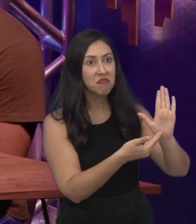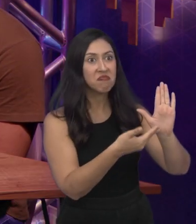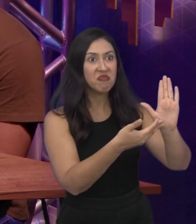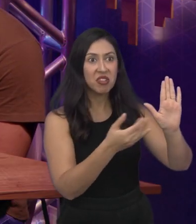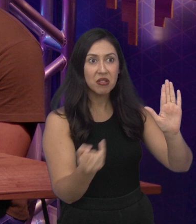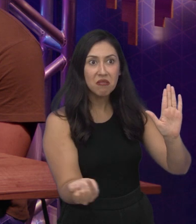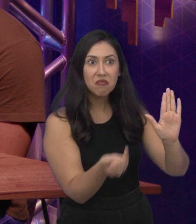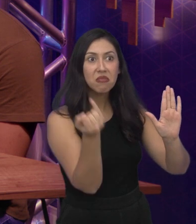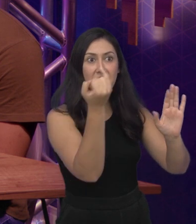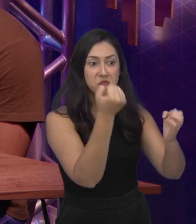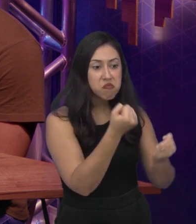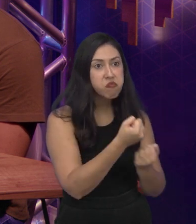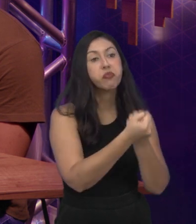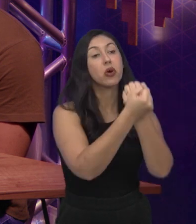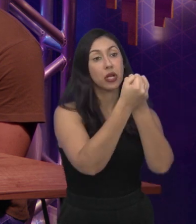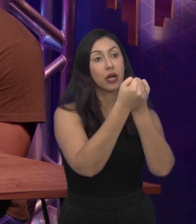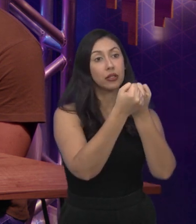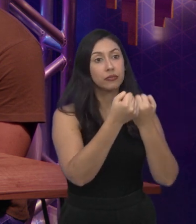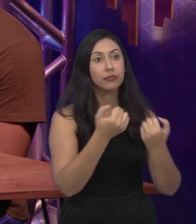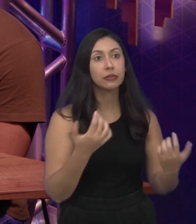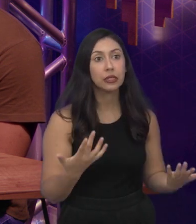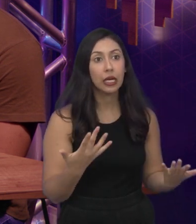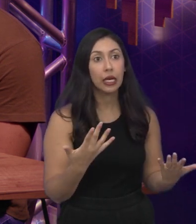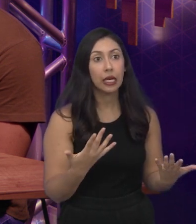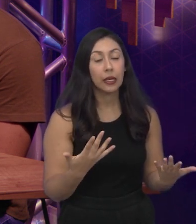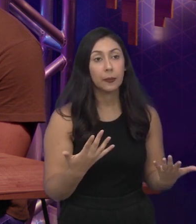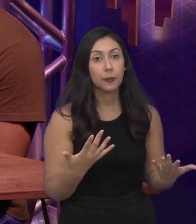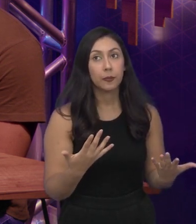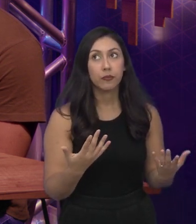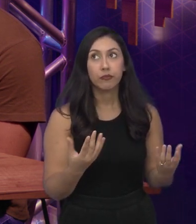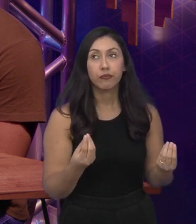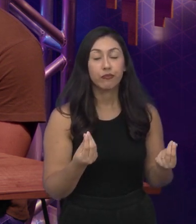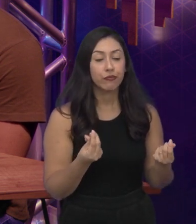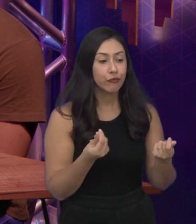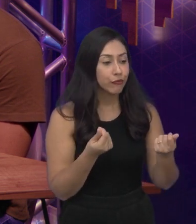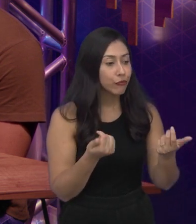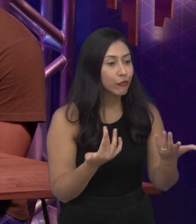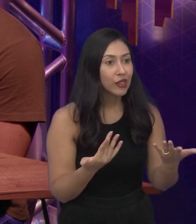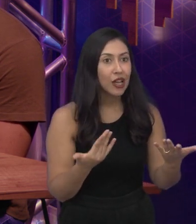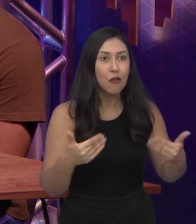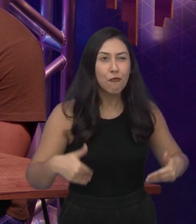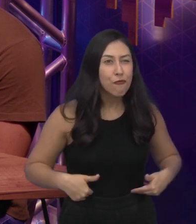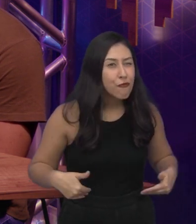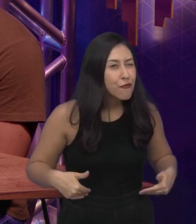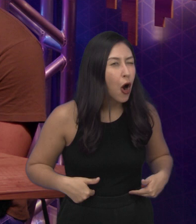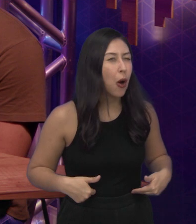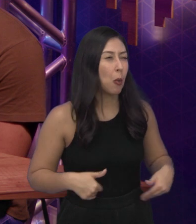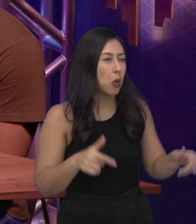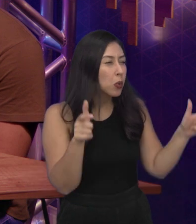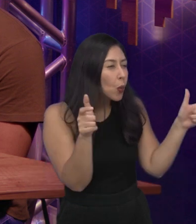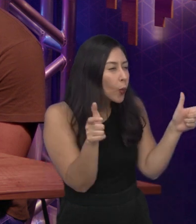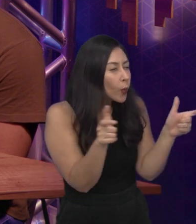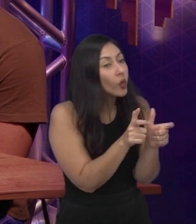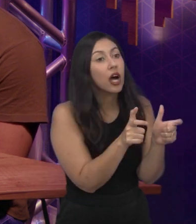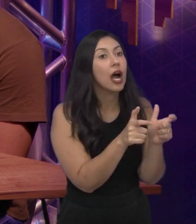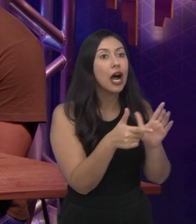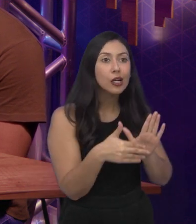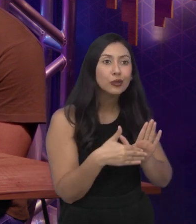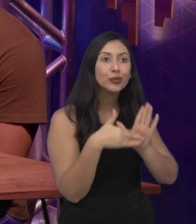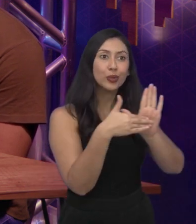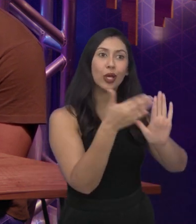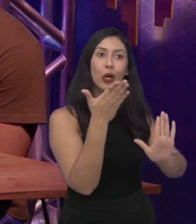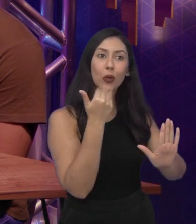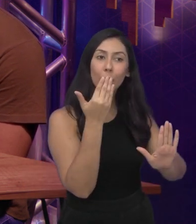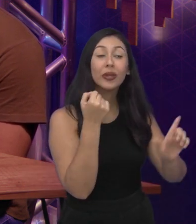que fomenta então esse projeto, que além de tentar combater a fome, né, de ser uma ferramenta importante de